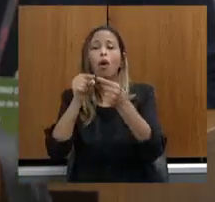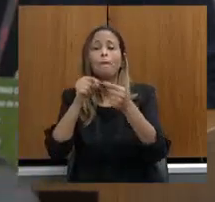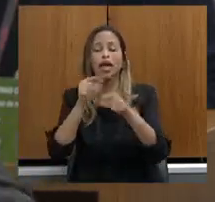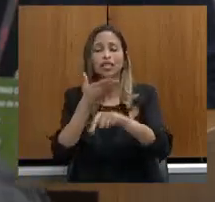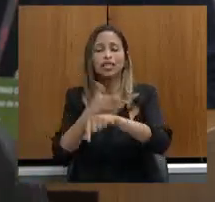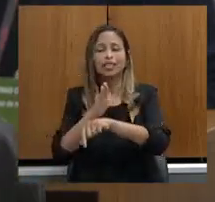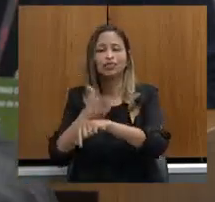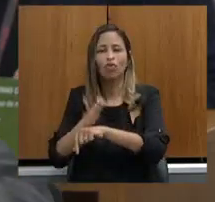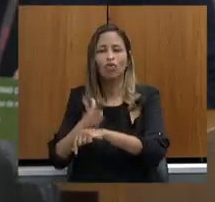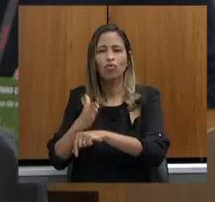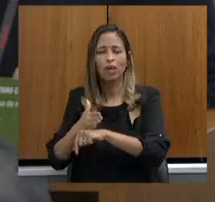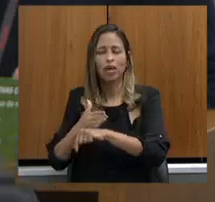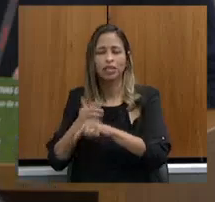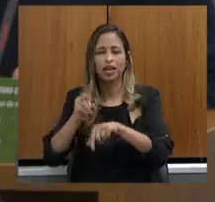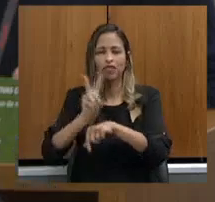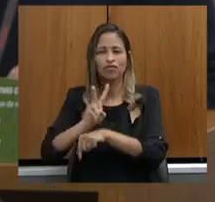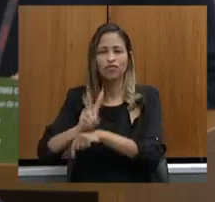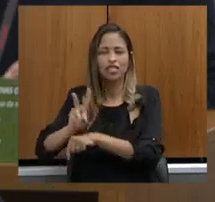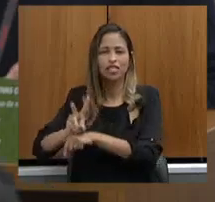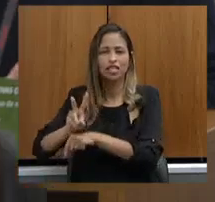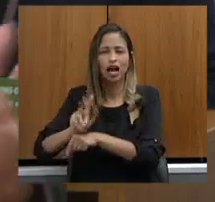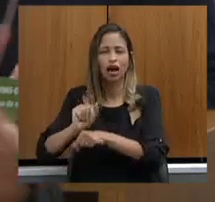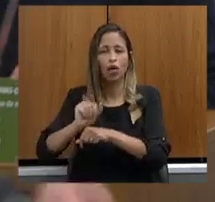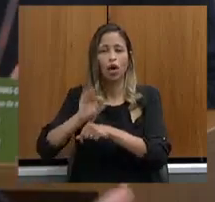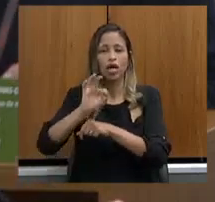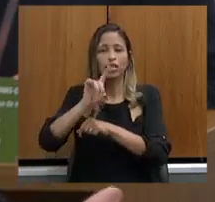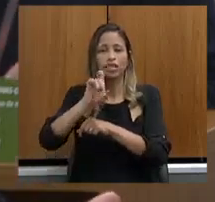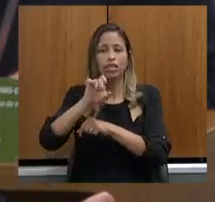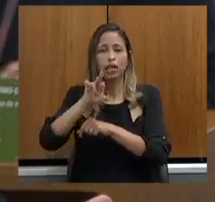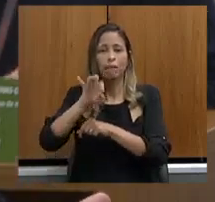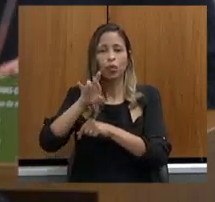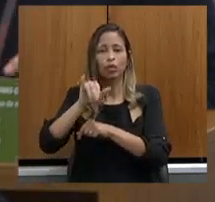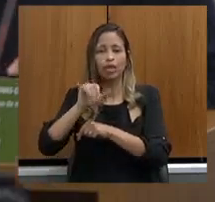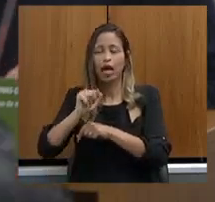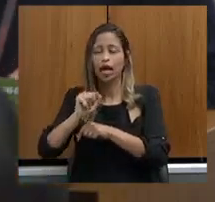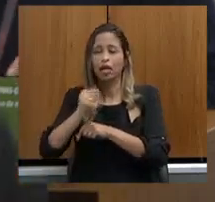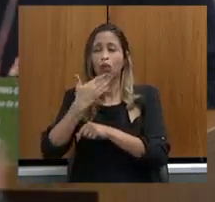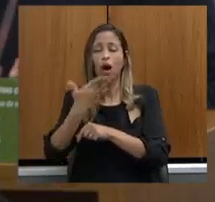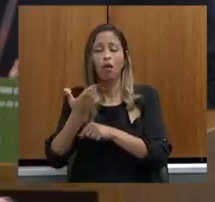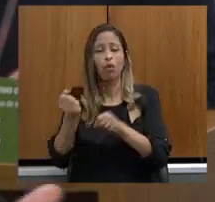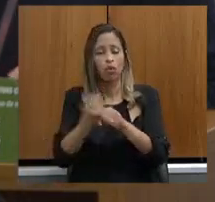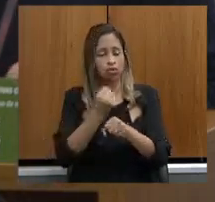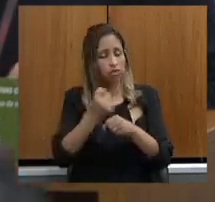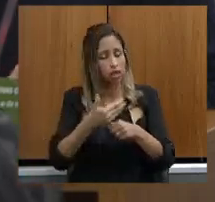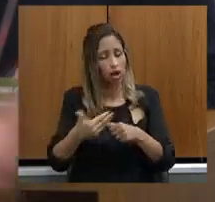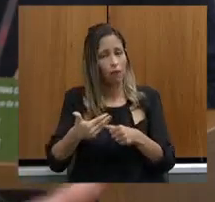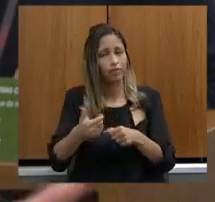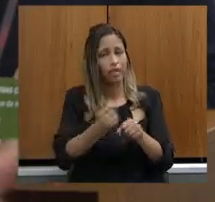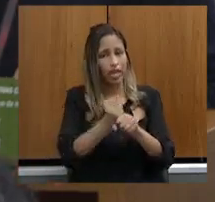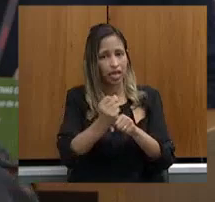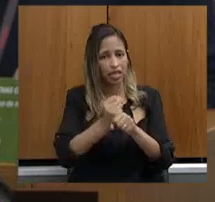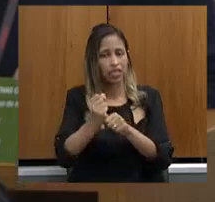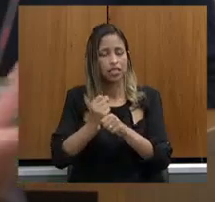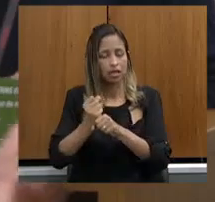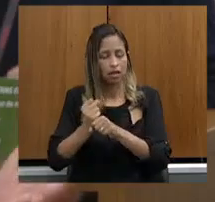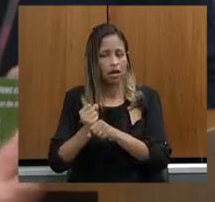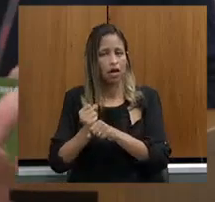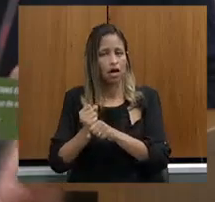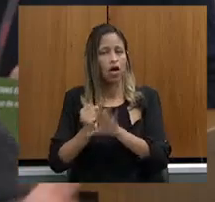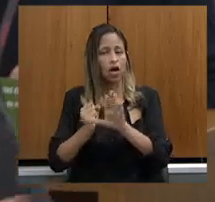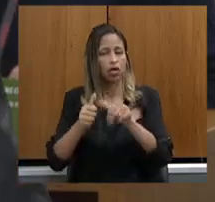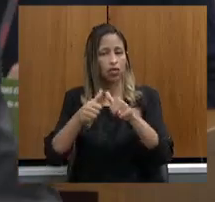desenvolvimento das médicas fiscais tributárias E isso tem que ser construído eu acho que esse ano decisivo já que